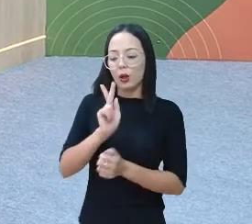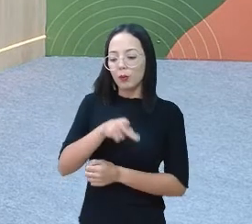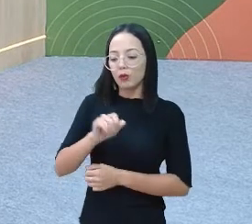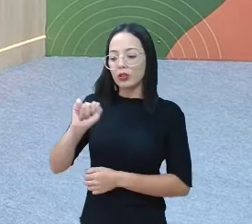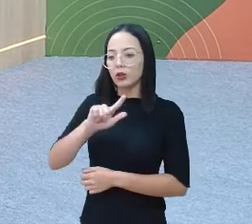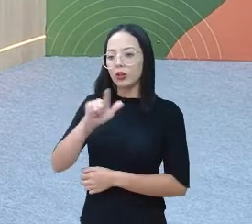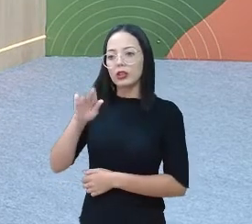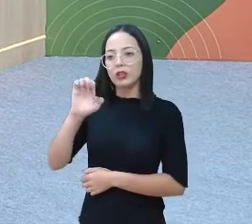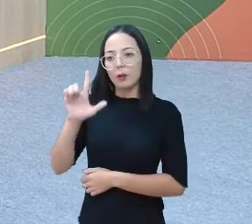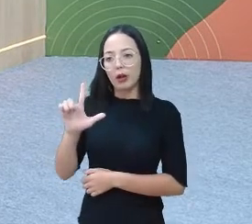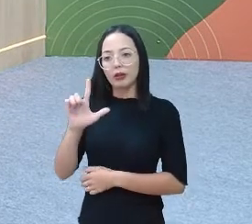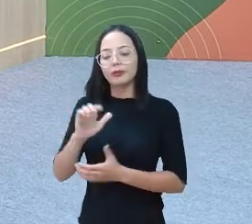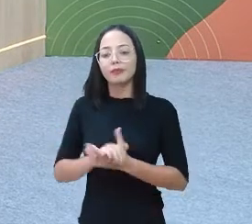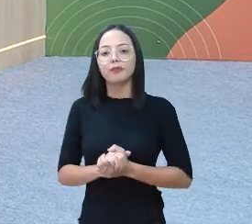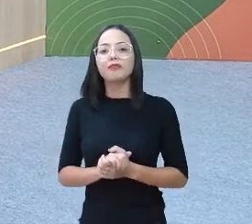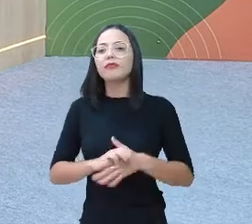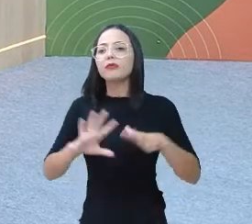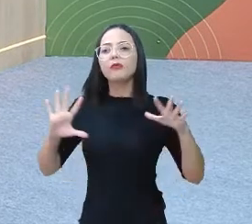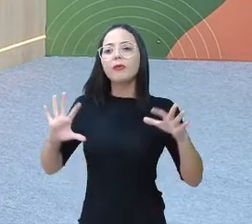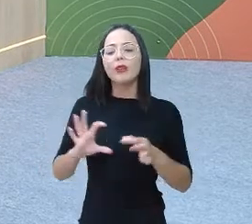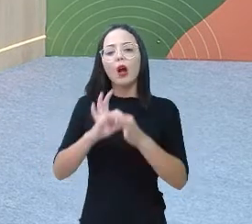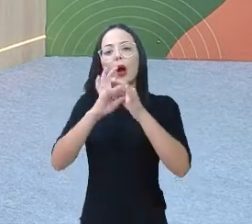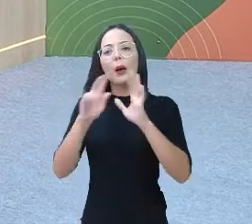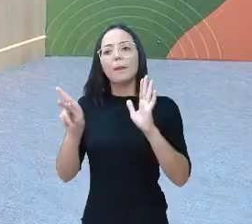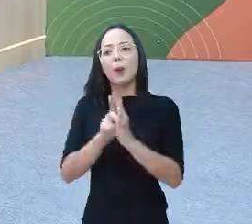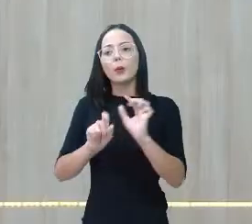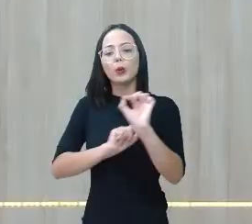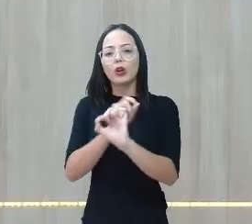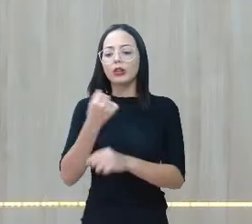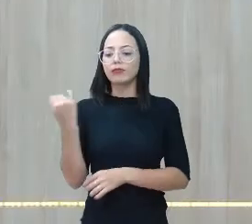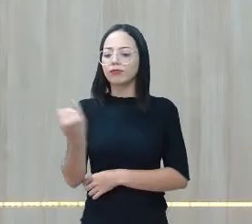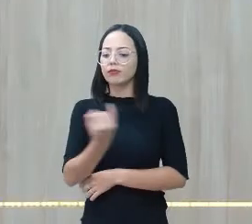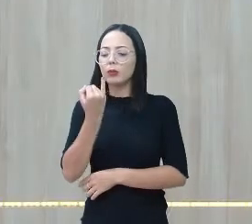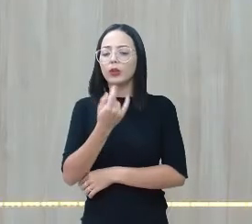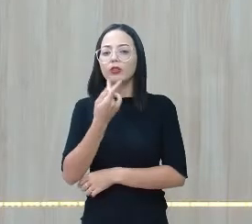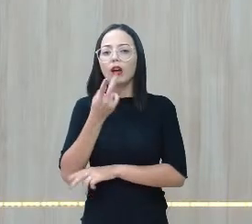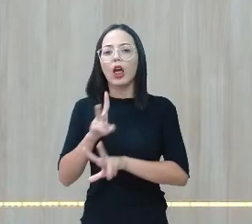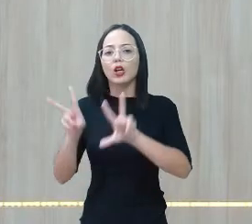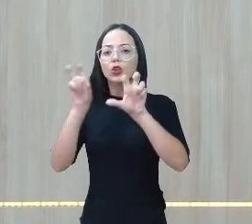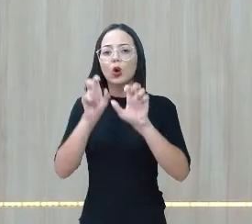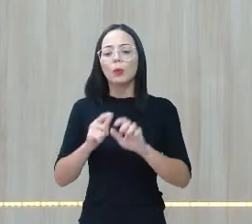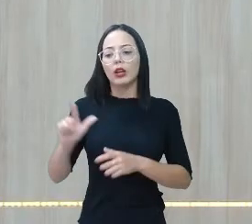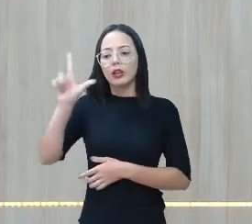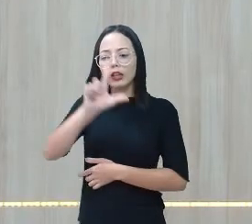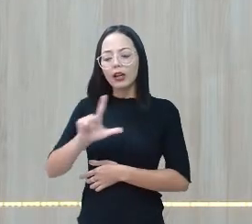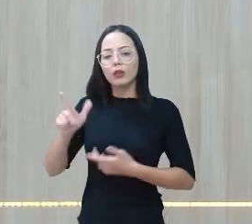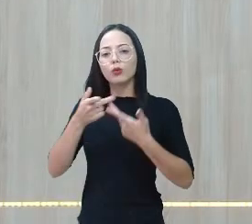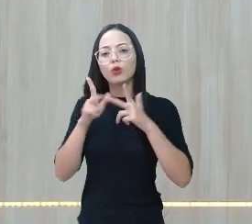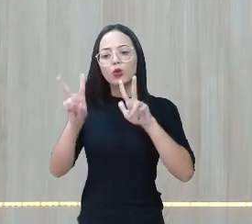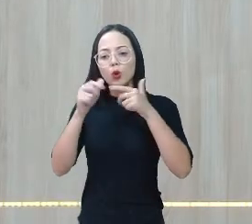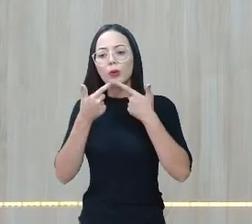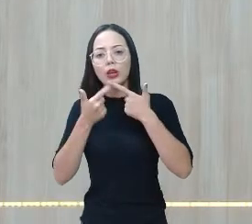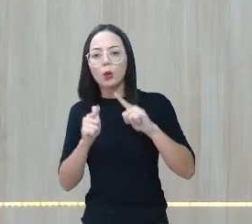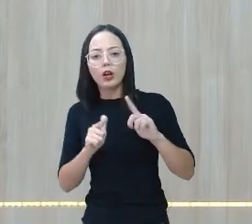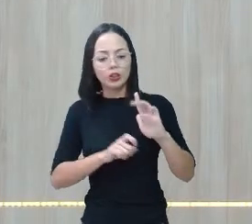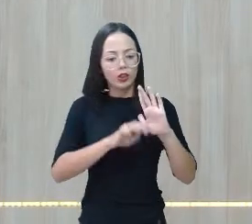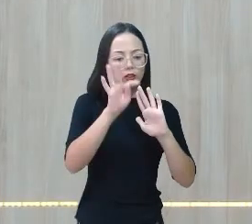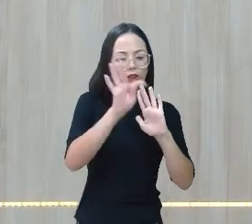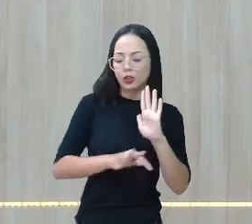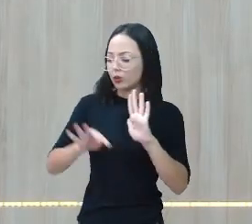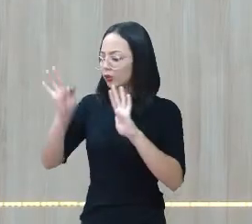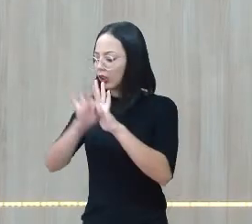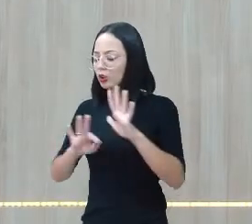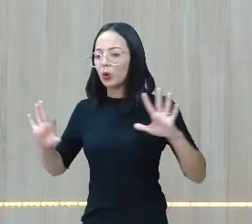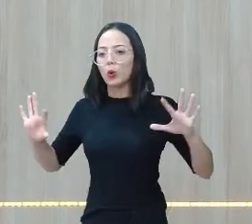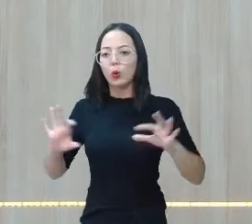Isabel. A intertextualidade é um dos pontos importantíssimos para falar sobre literatura, para falar sobre linguagem de forma geral. Então, vamos